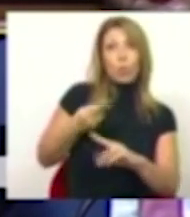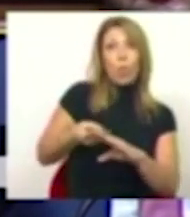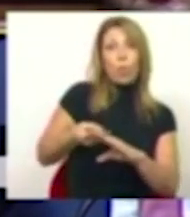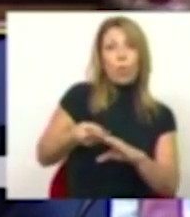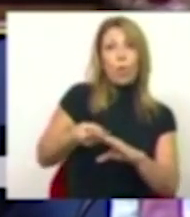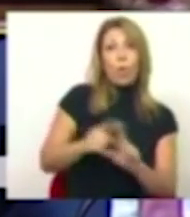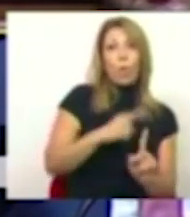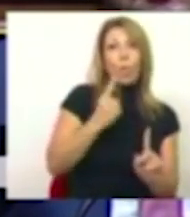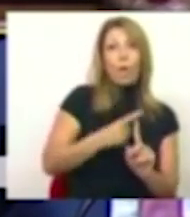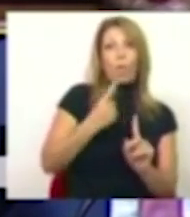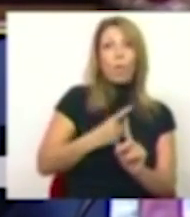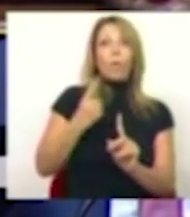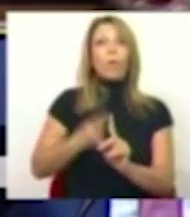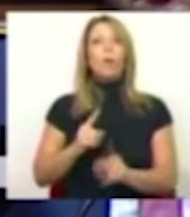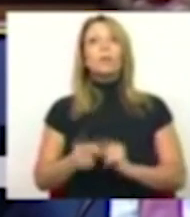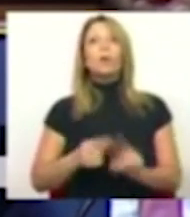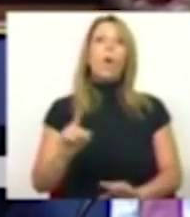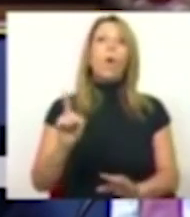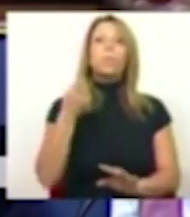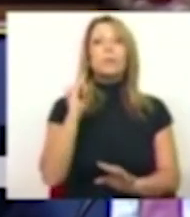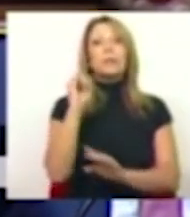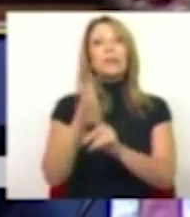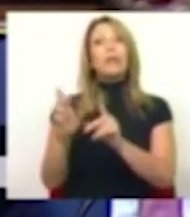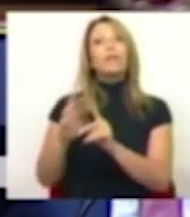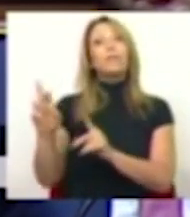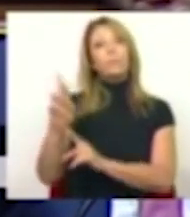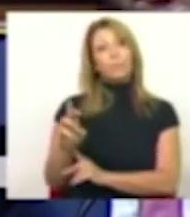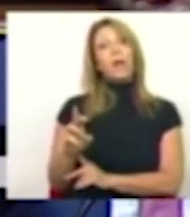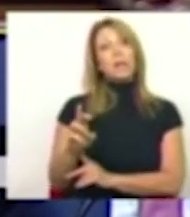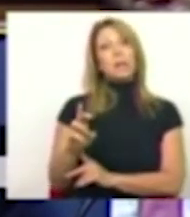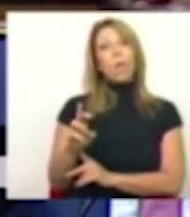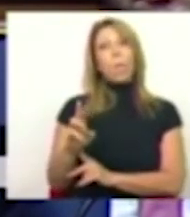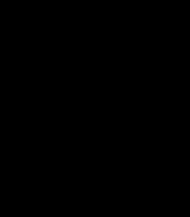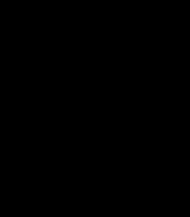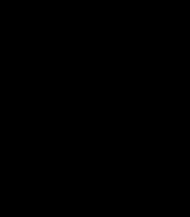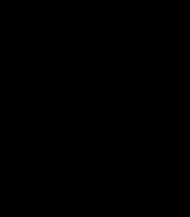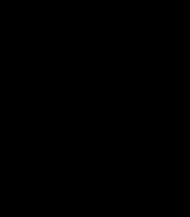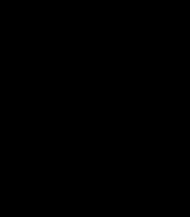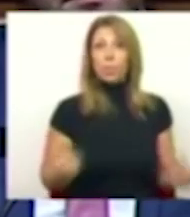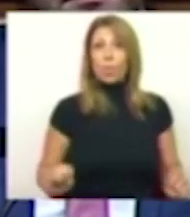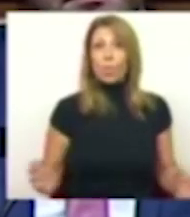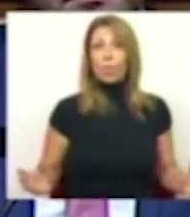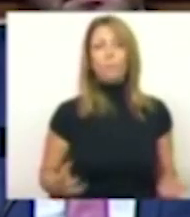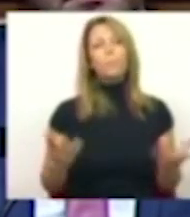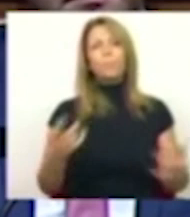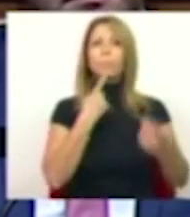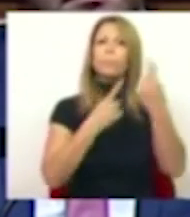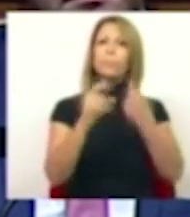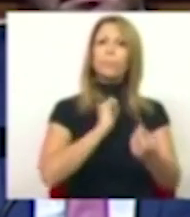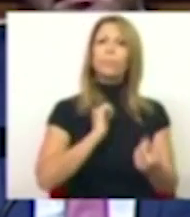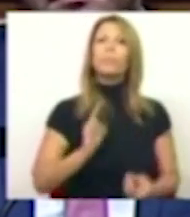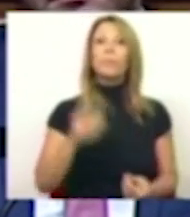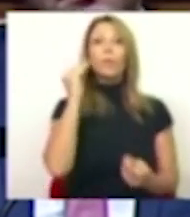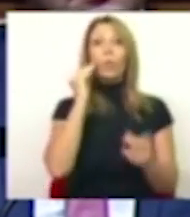todos os anos, daquilo que seria inflação mais a produtividade. Como é que pode o